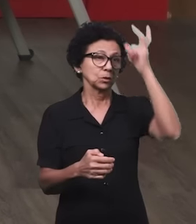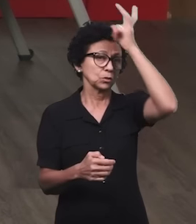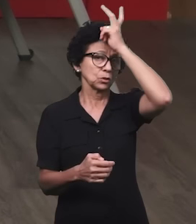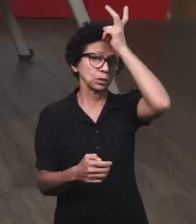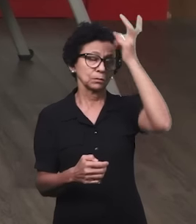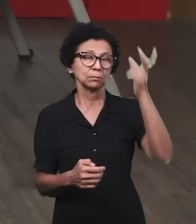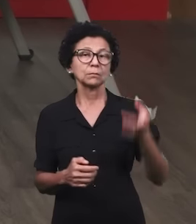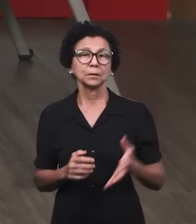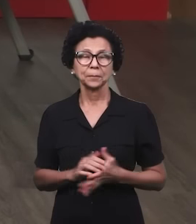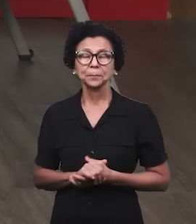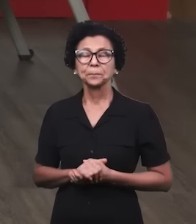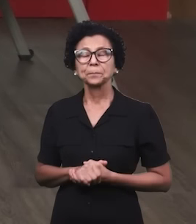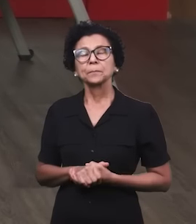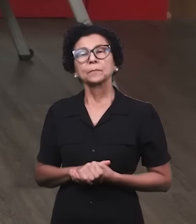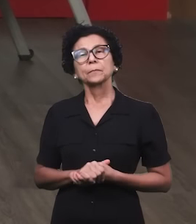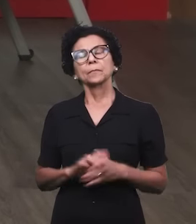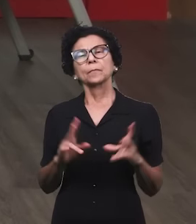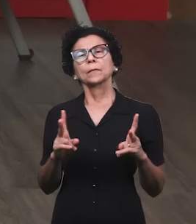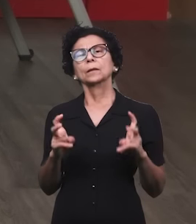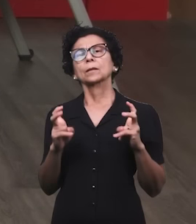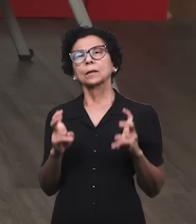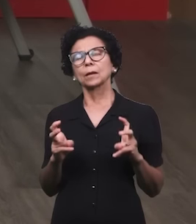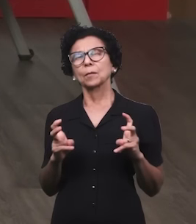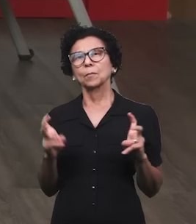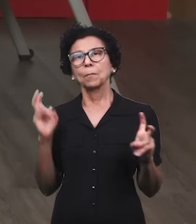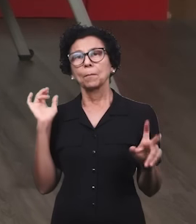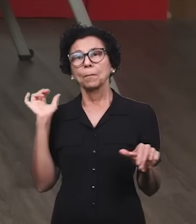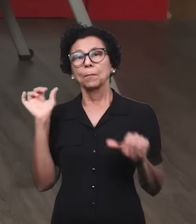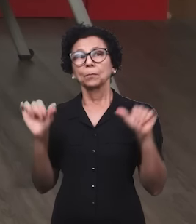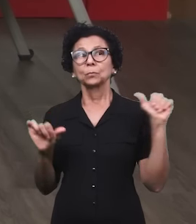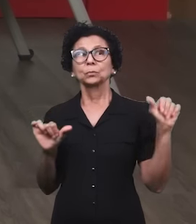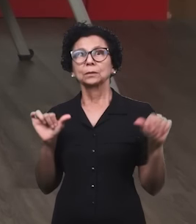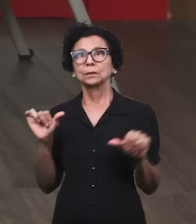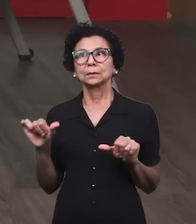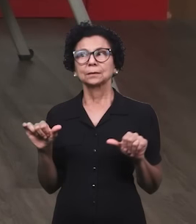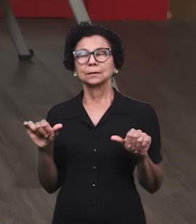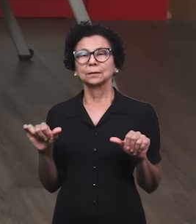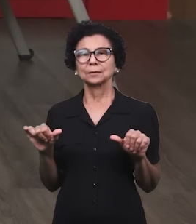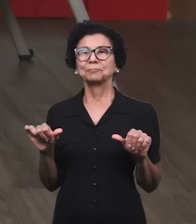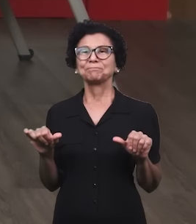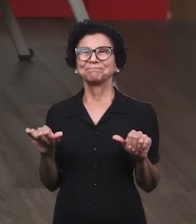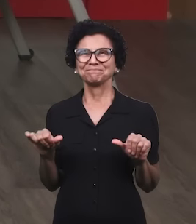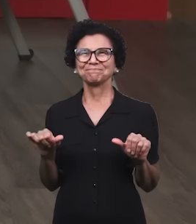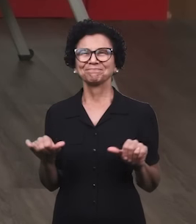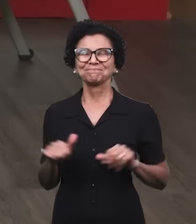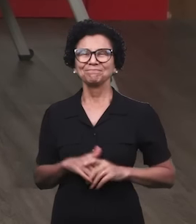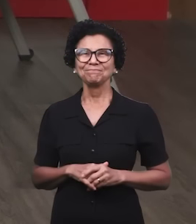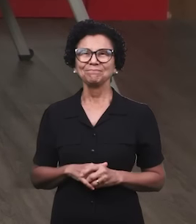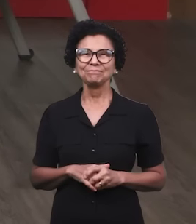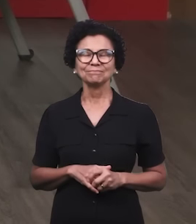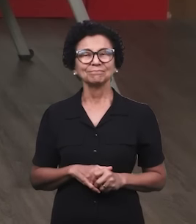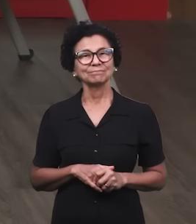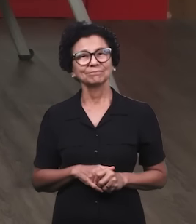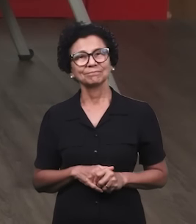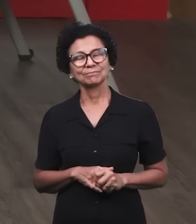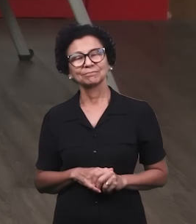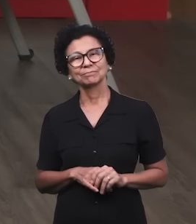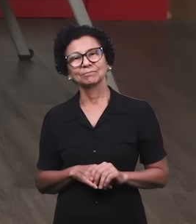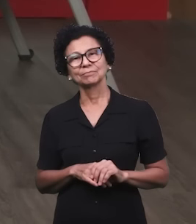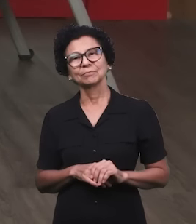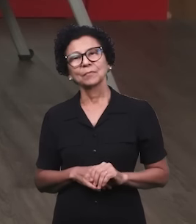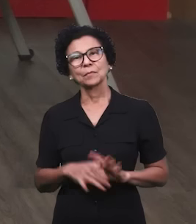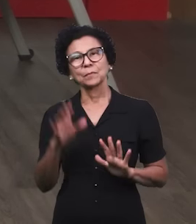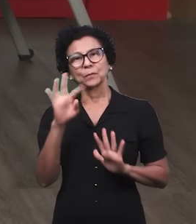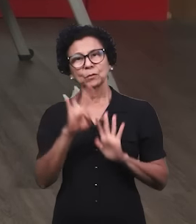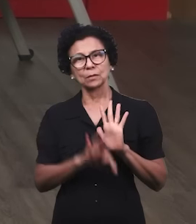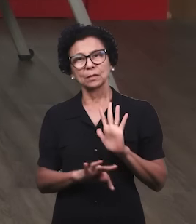aqui já nós percebemos a mudança de sentido que há entre uma passagem e